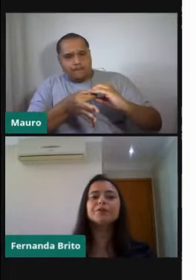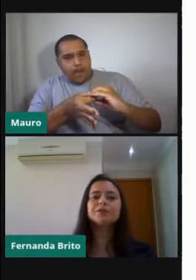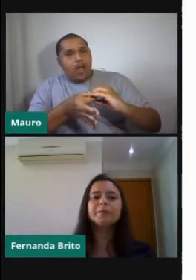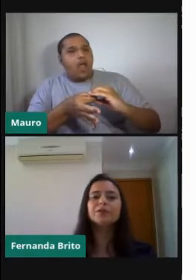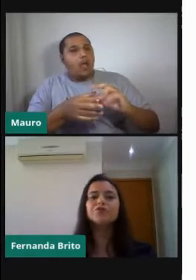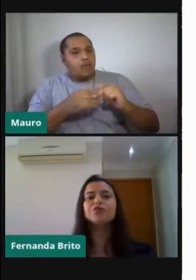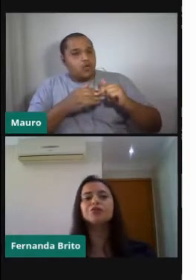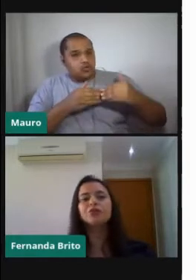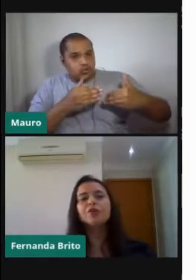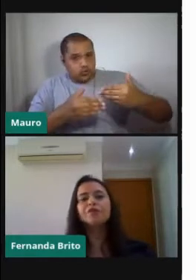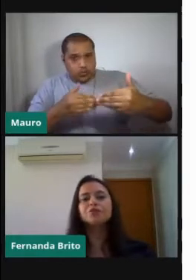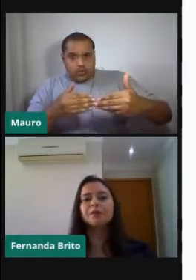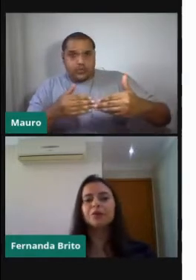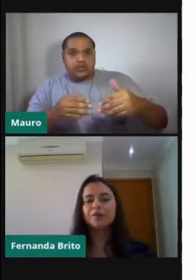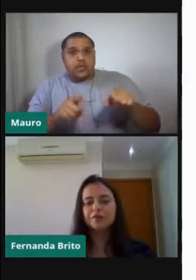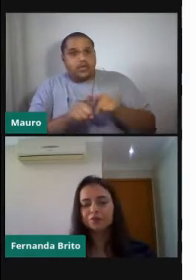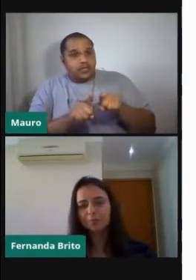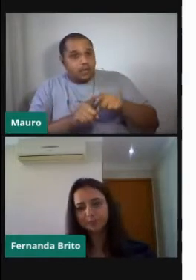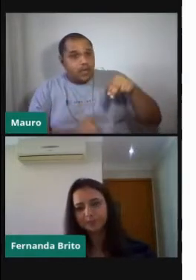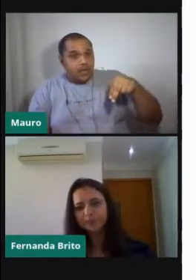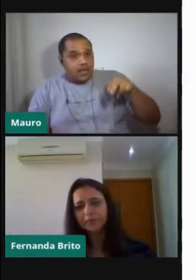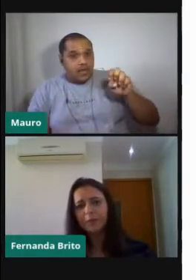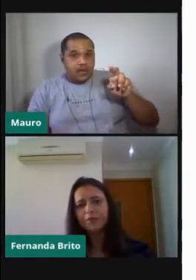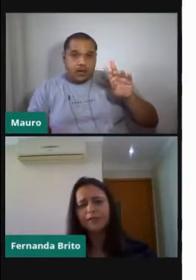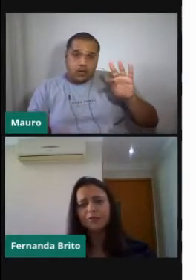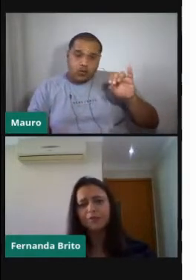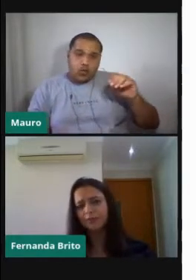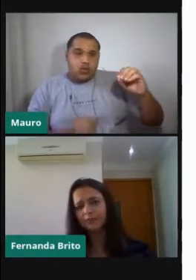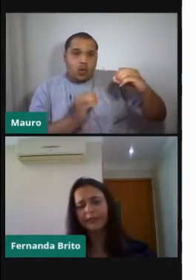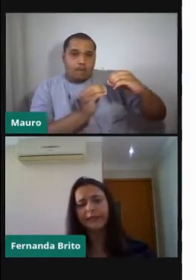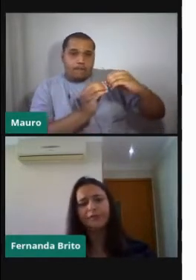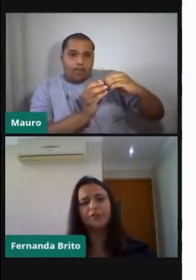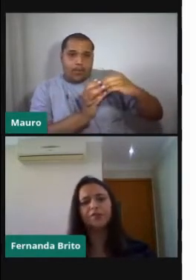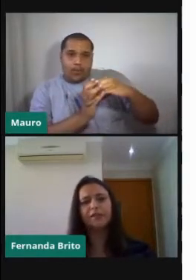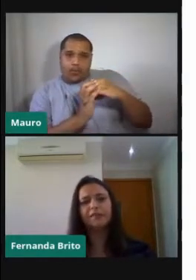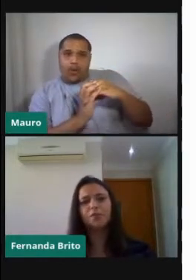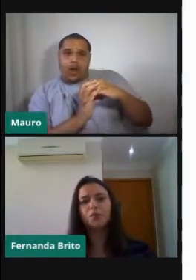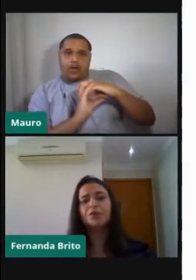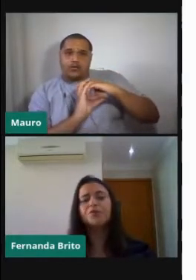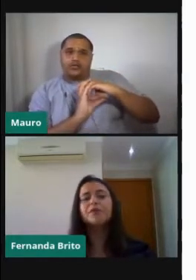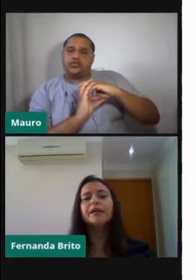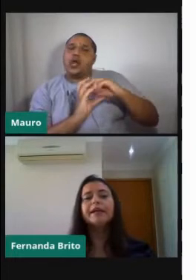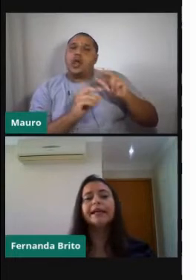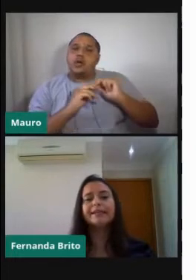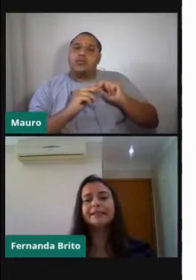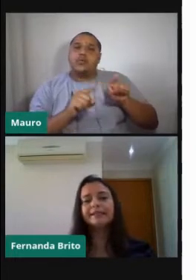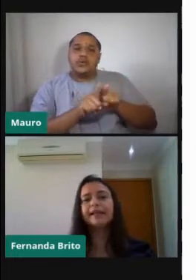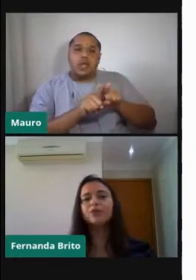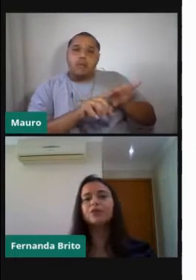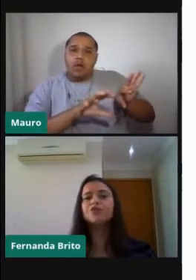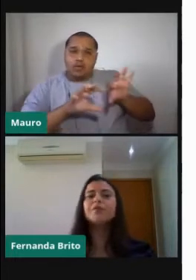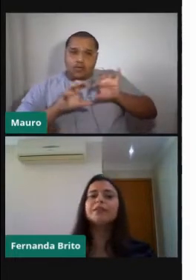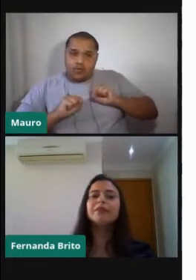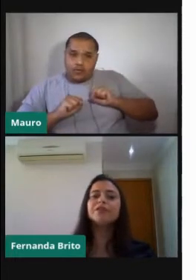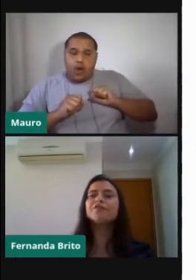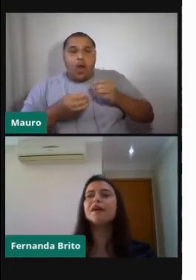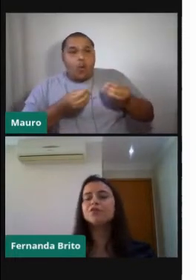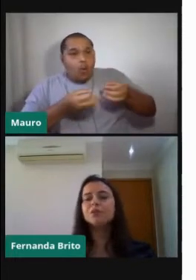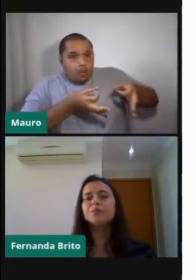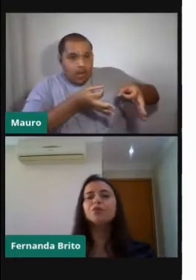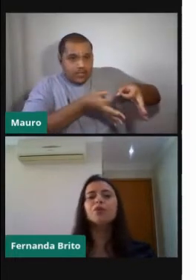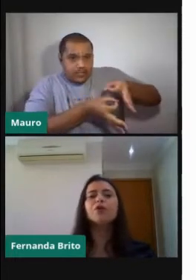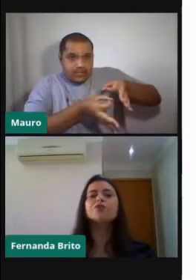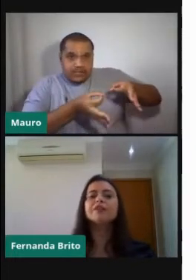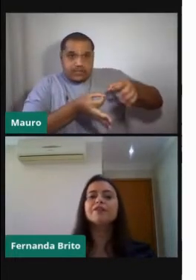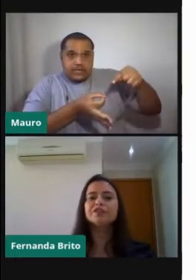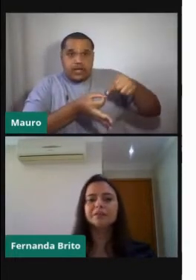piroptose, com recrutamento de neutrófilos, macrófagos, para o sítio, né, para o sítio infeccioso. Essas células vão, então, ativar